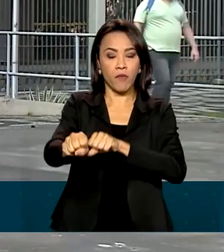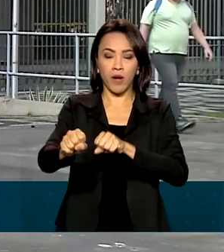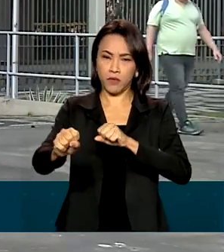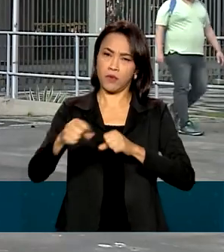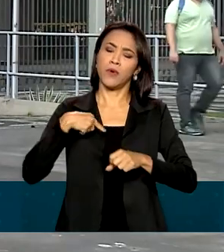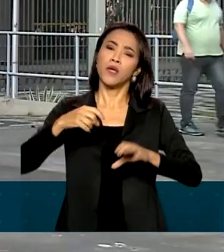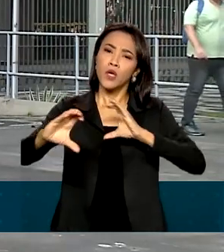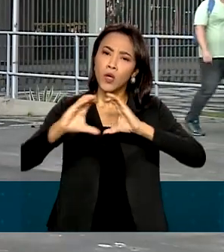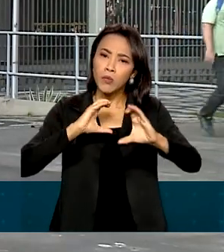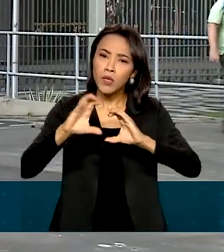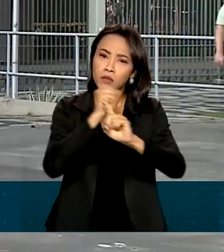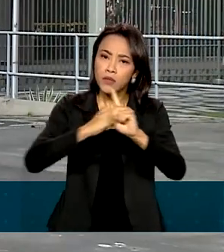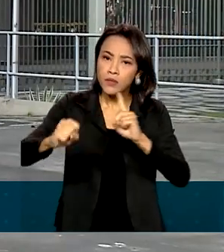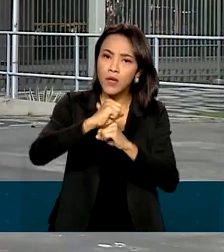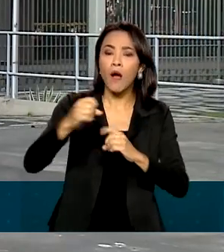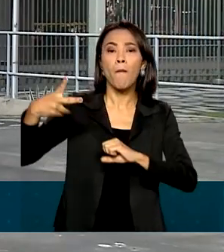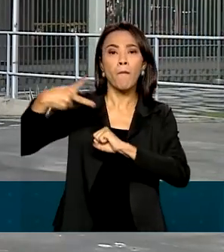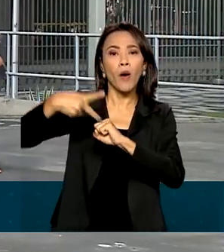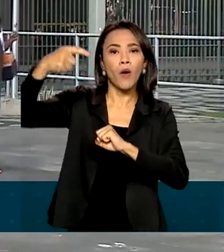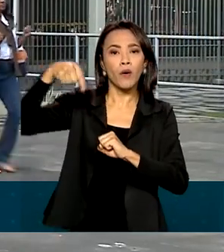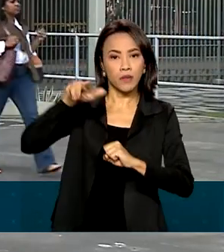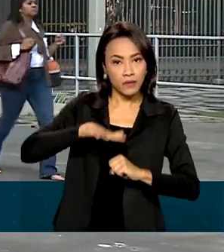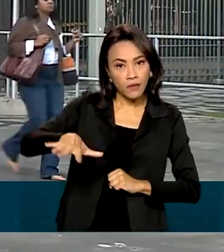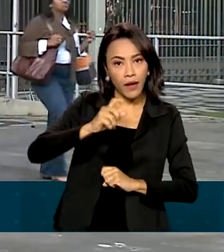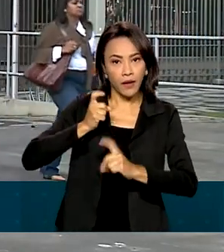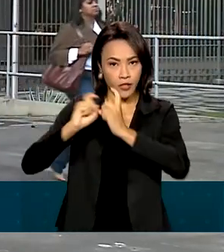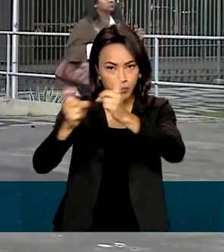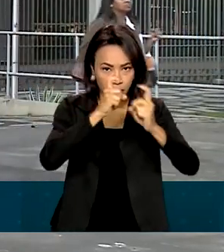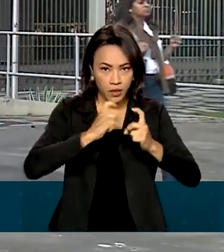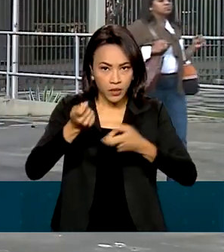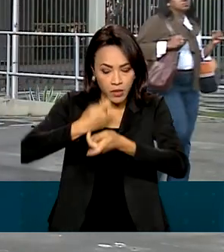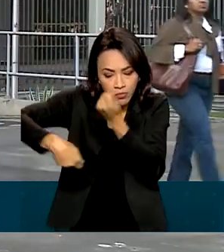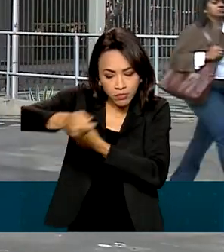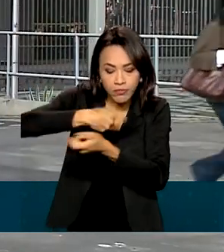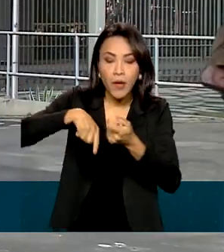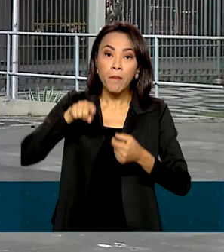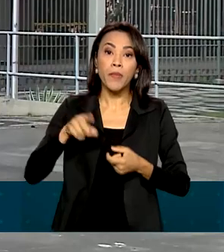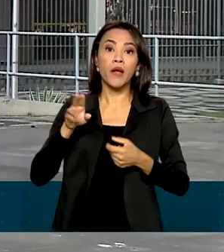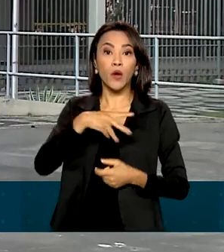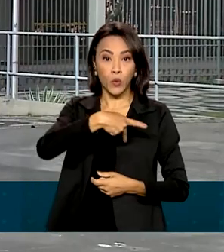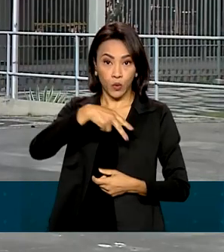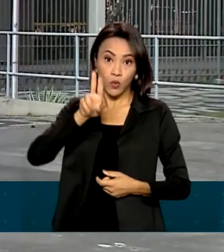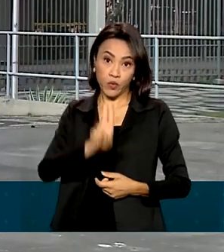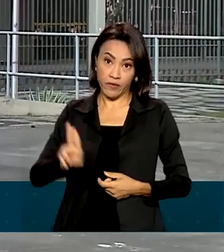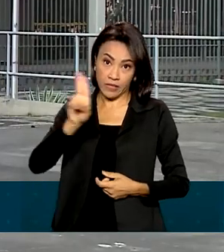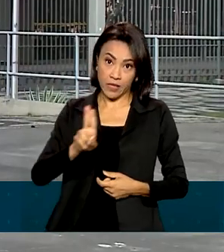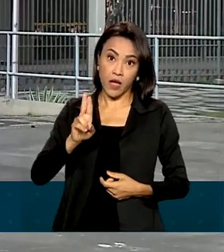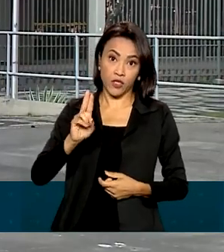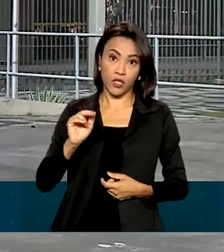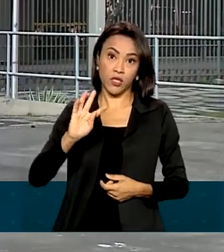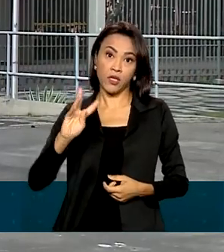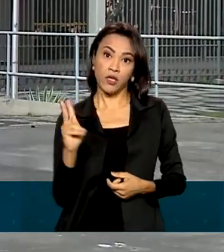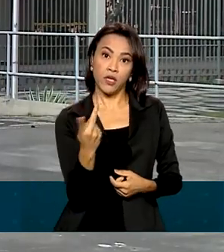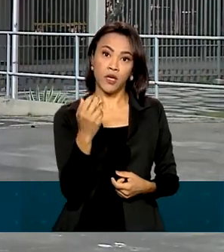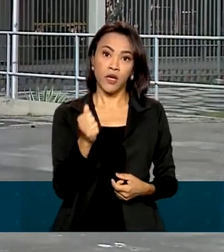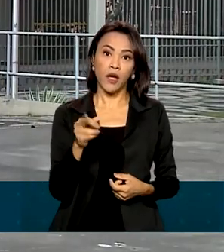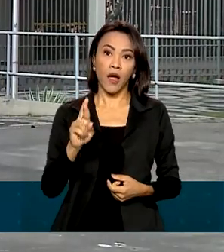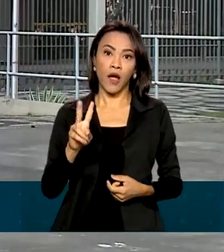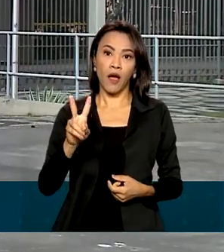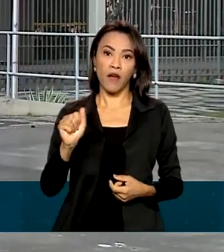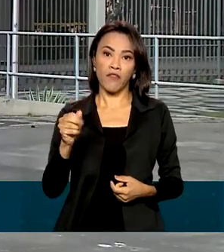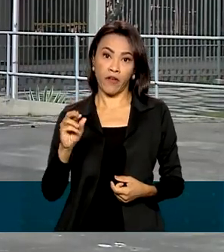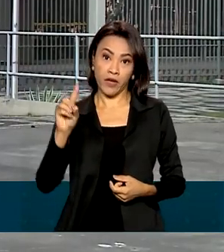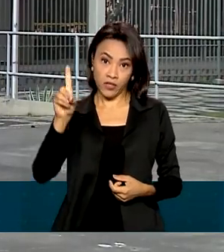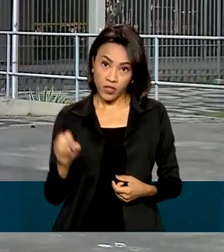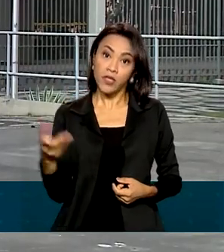comunicação social, tem pós-graduação em administração e gestão pela Universidade de Harvard e mestrado